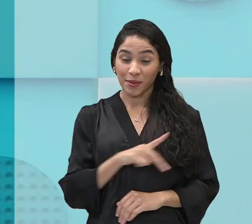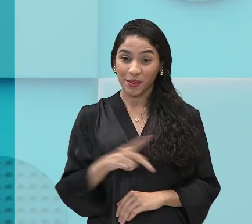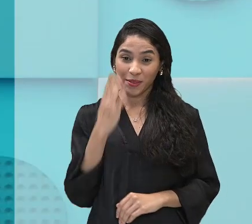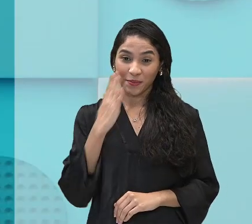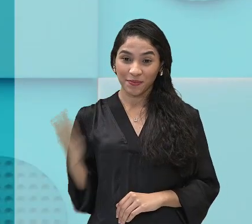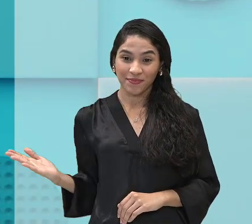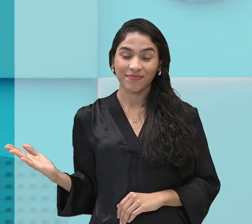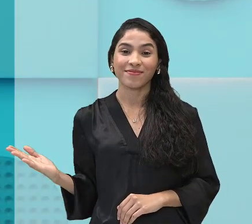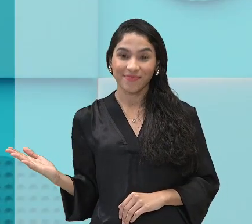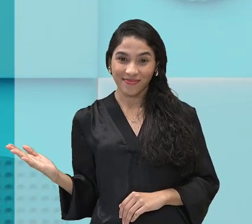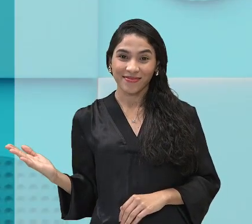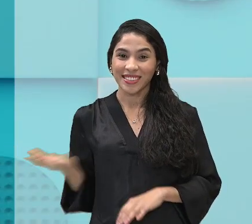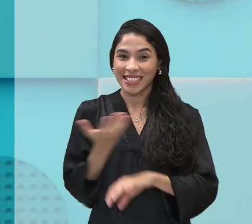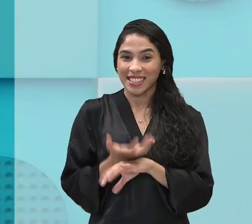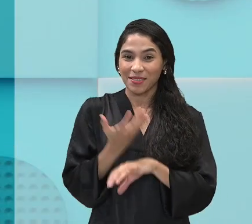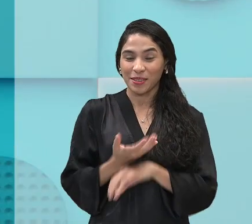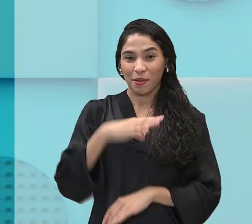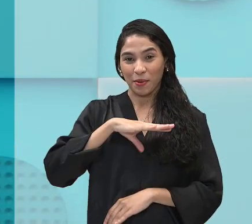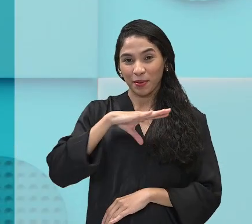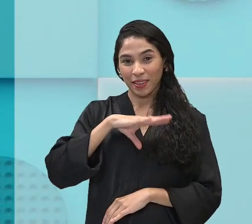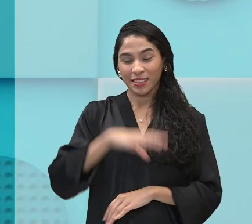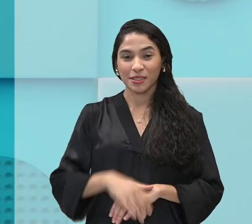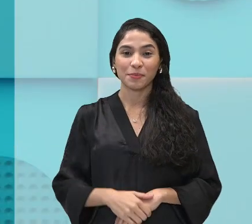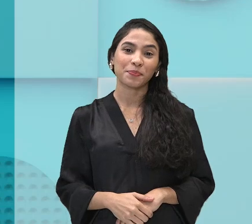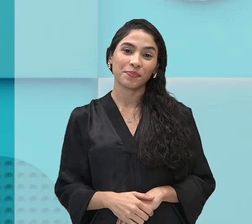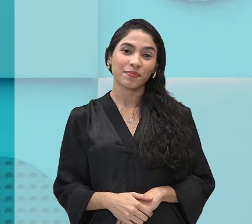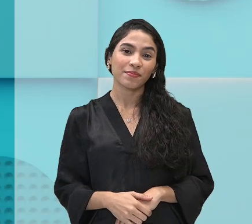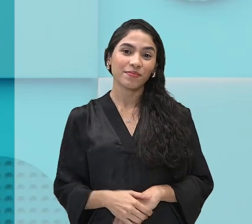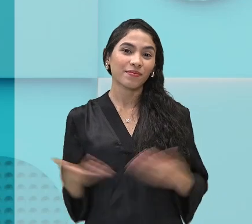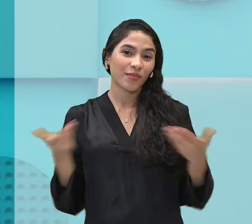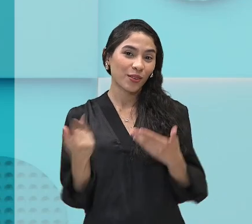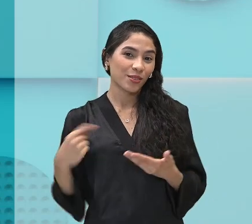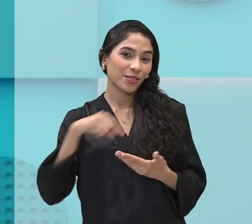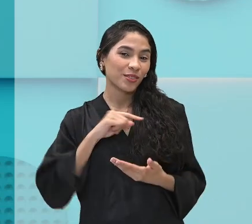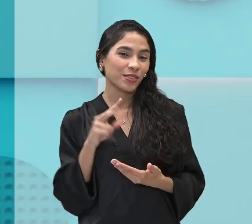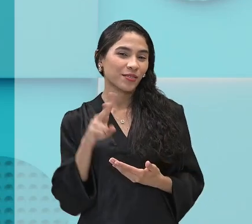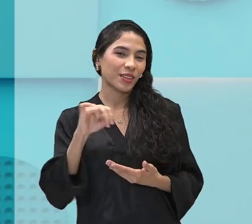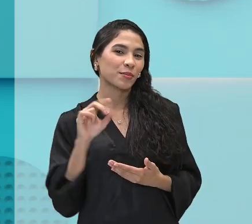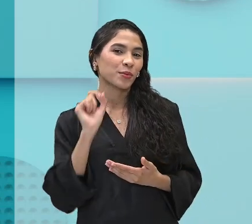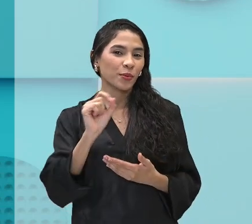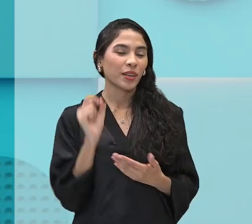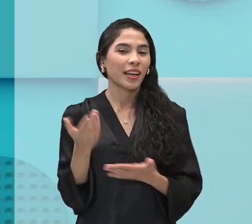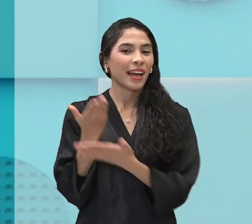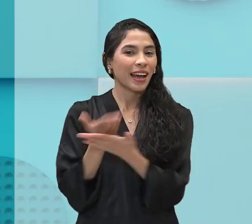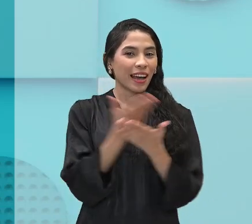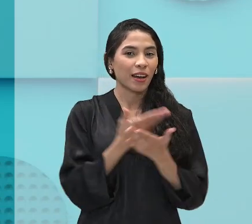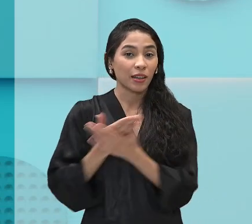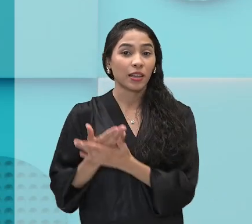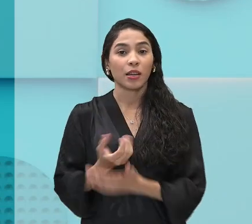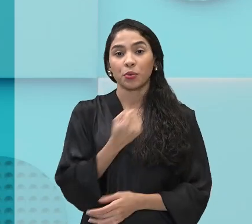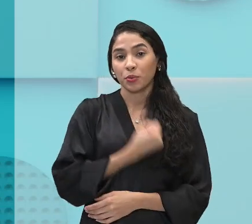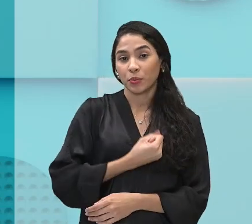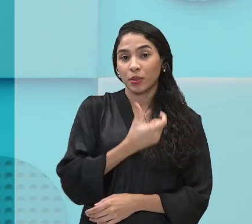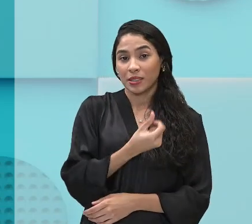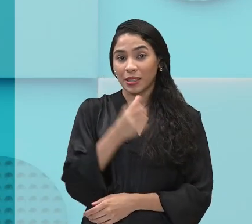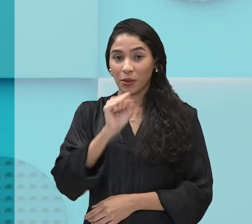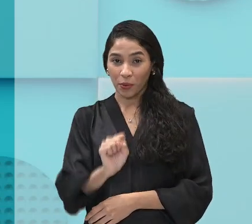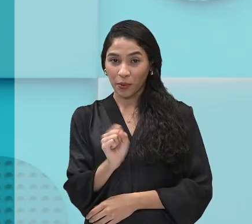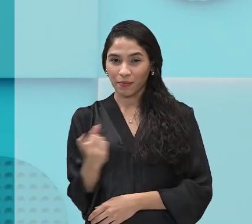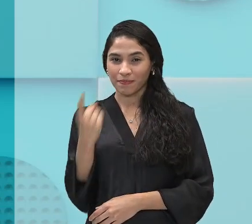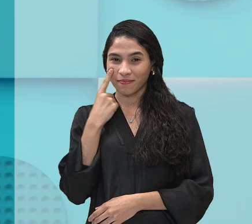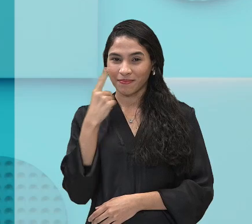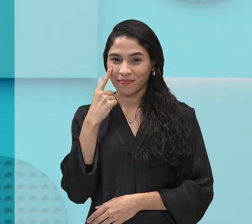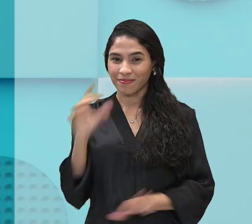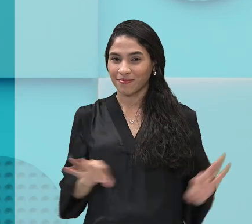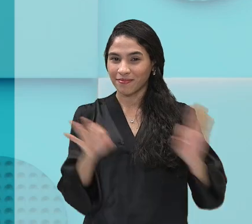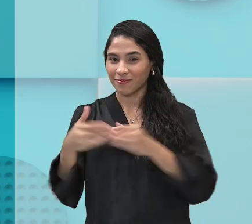Jean Torres, do componente de Língua Portuguesa, e hoje a gente vai ter a nossa aula de número 68. Bora dar uma